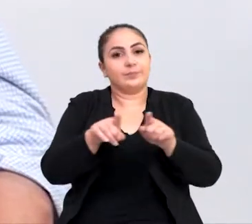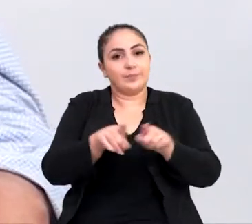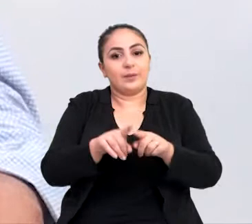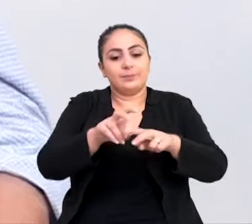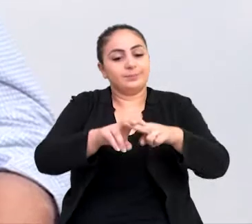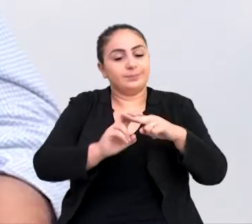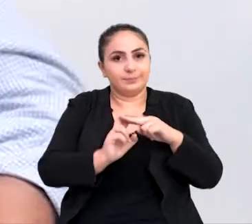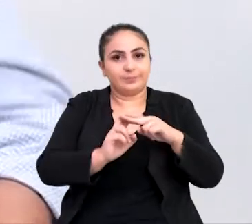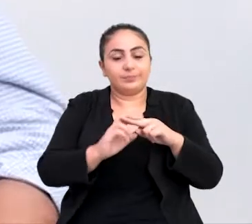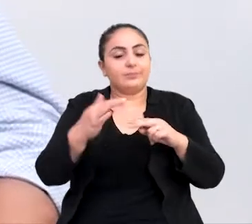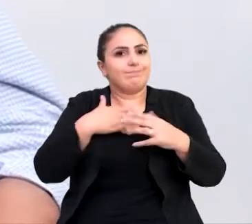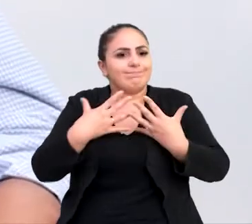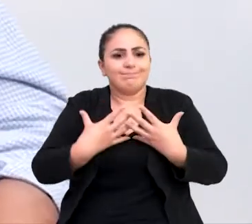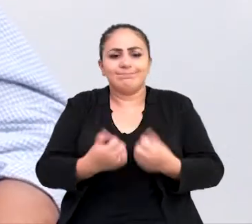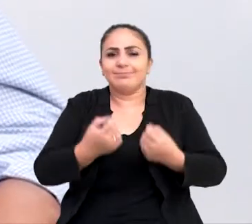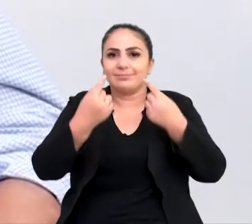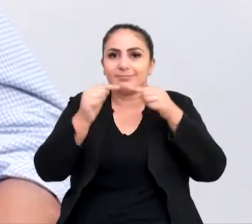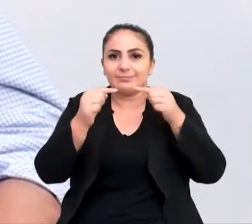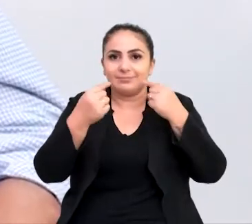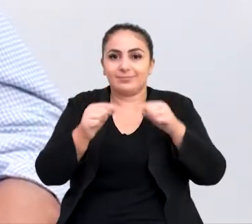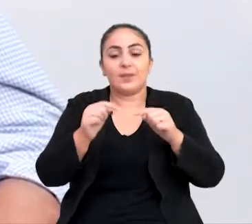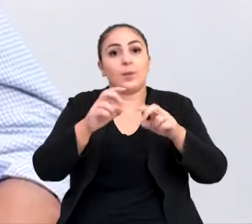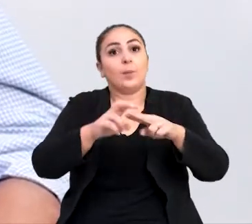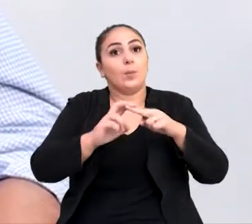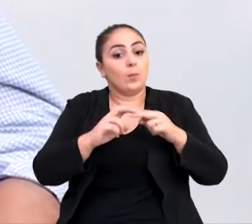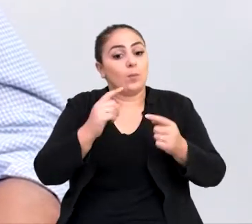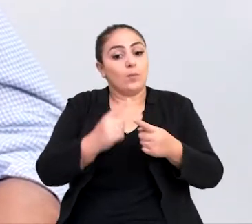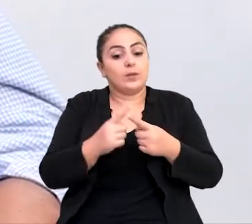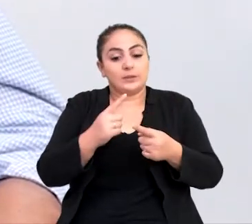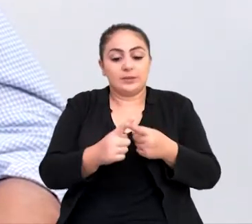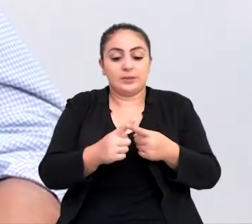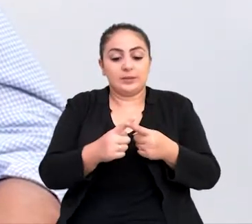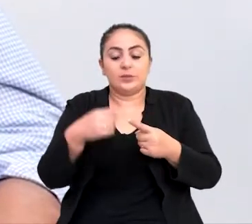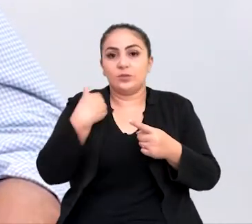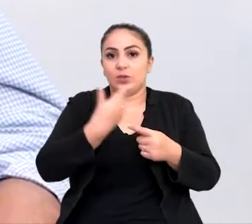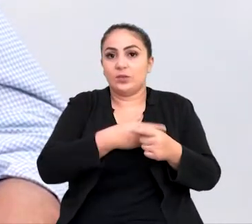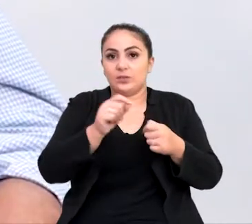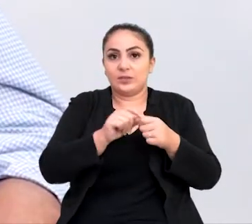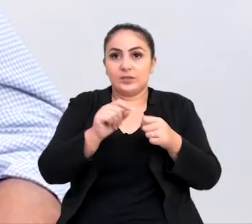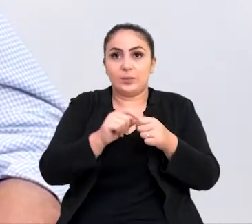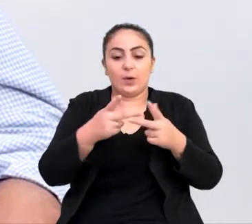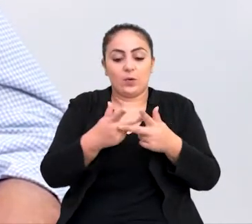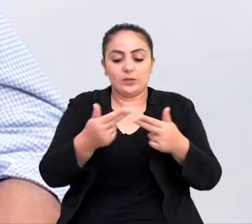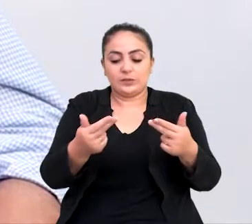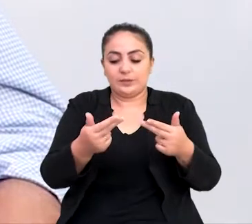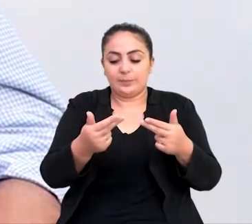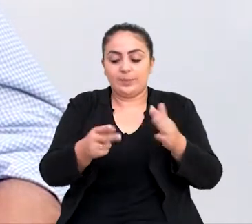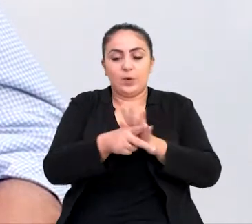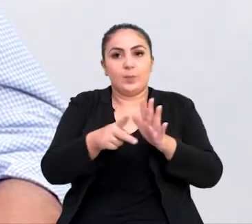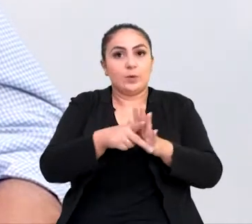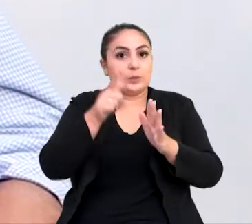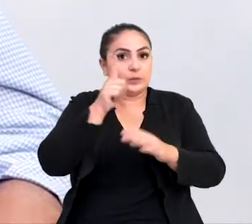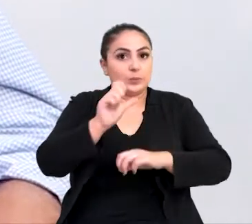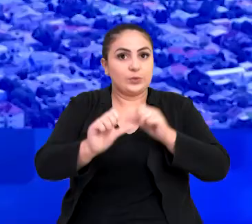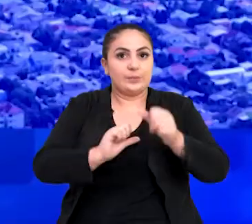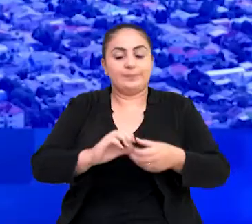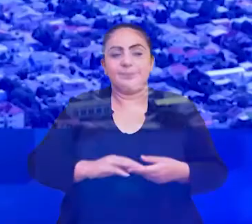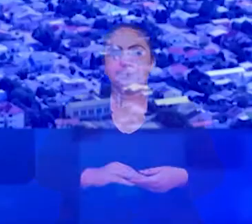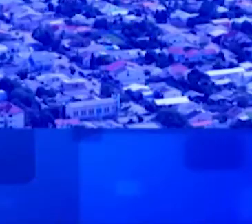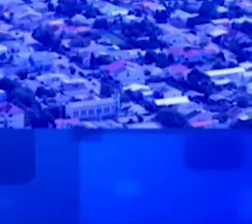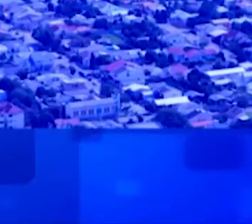E, então, eu cansei de reclamar, então por que não nós fazer algo, fazer alguma coisa para que isso